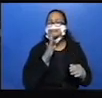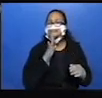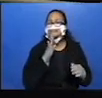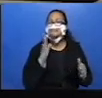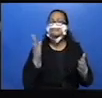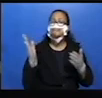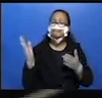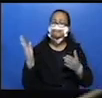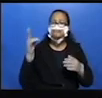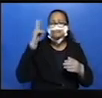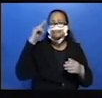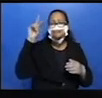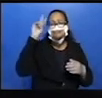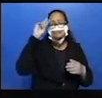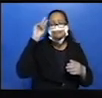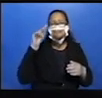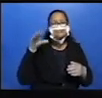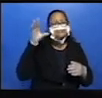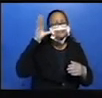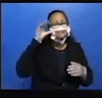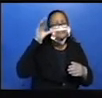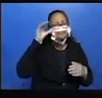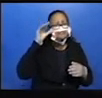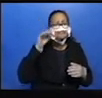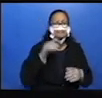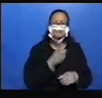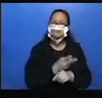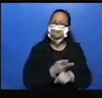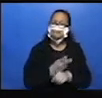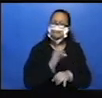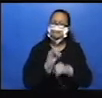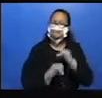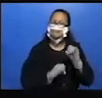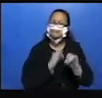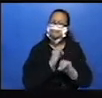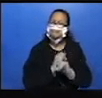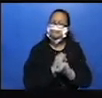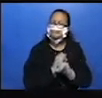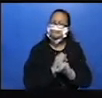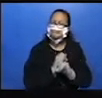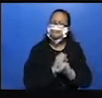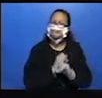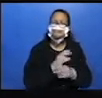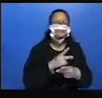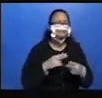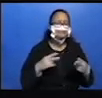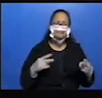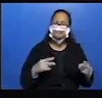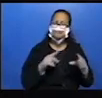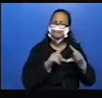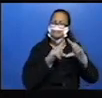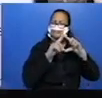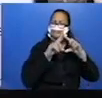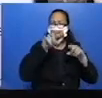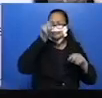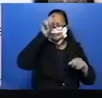isso. E se vocês tiverem curiosidade, procurem na internet, tem bastante coisa sobre as pirâmides do Egito, tá